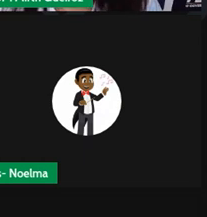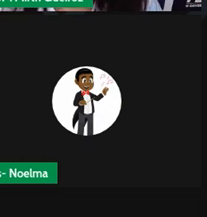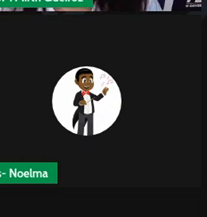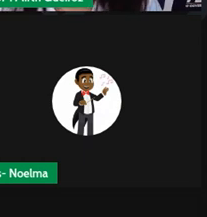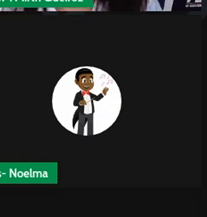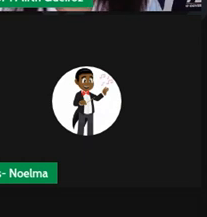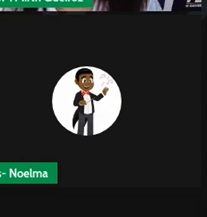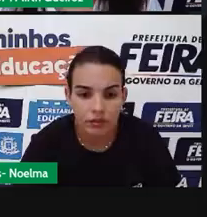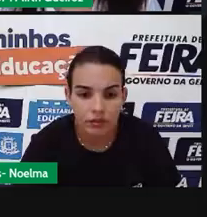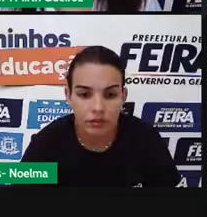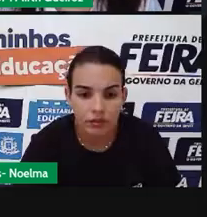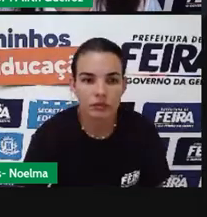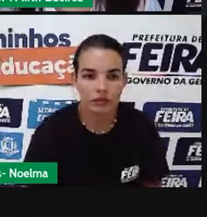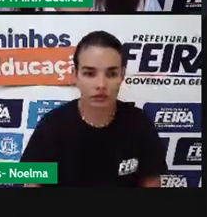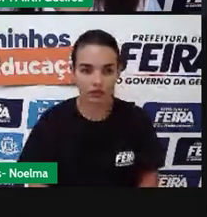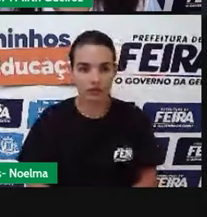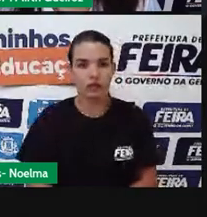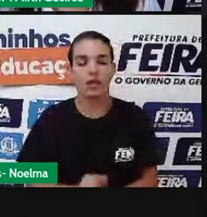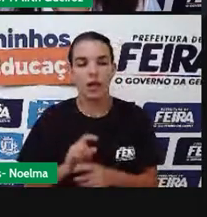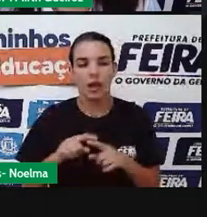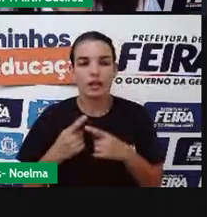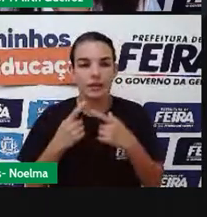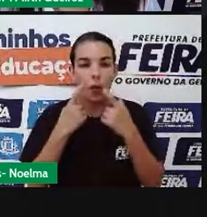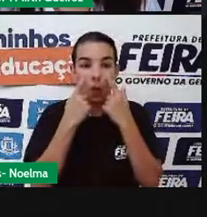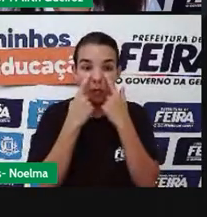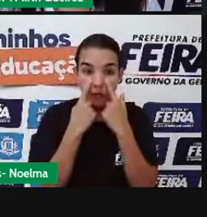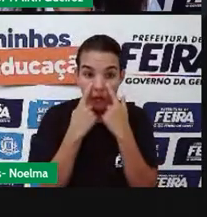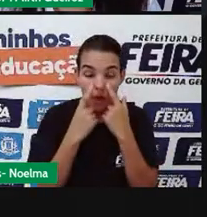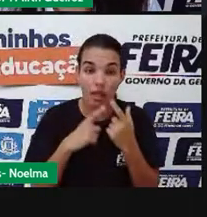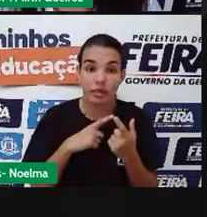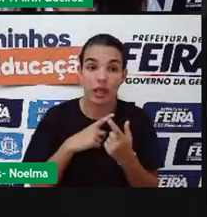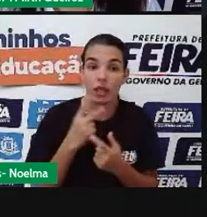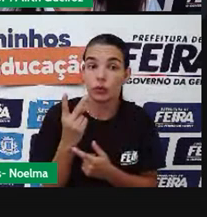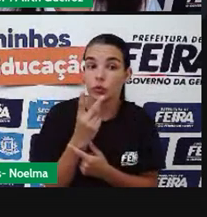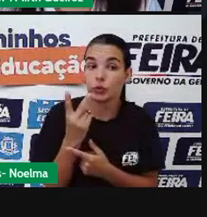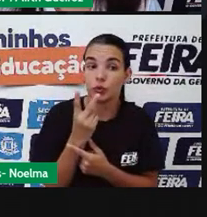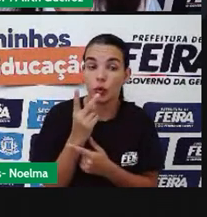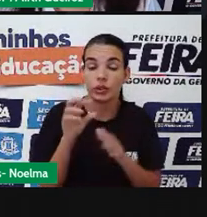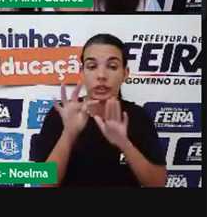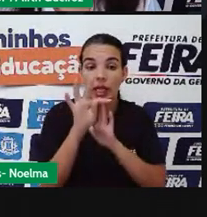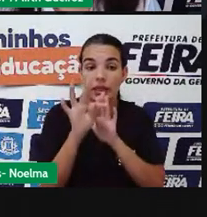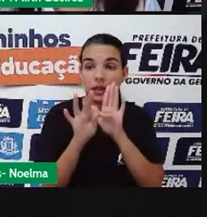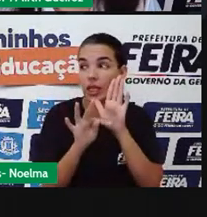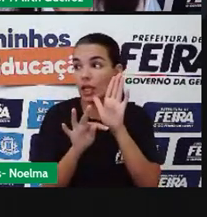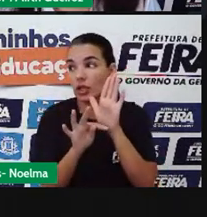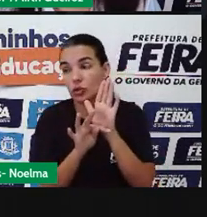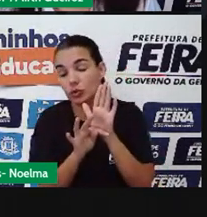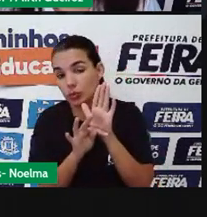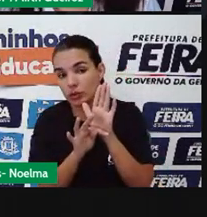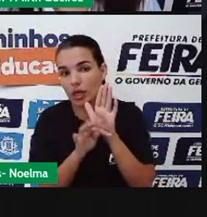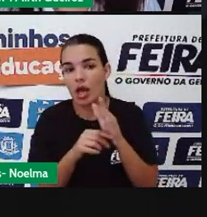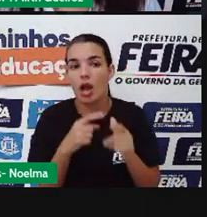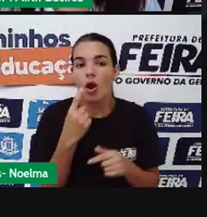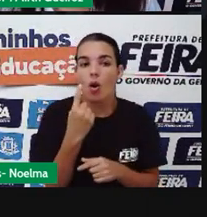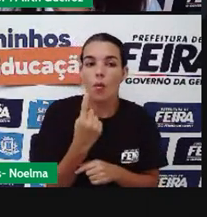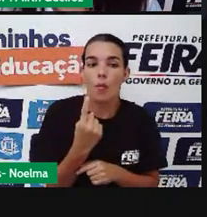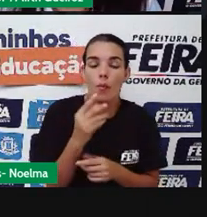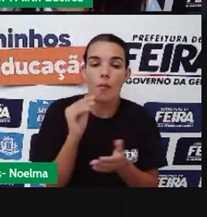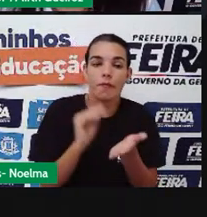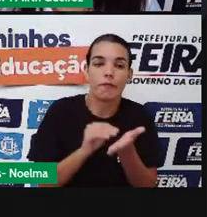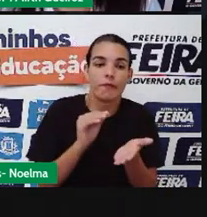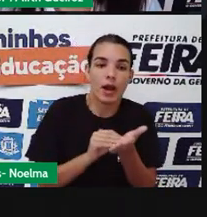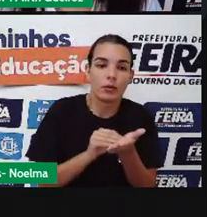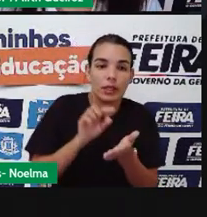gente vai, neste caso, dar as pausas adequadas para que a leitura seja feita, né? A gente